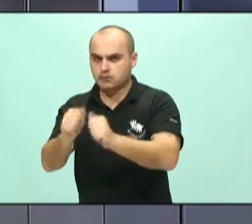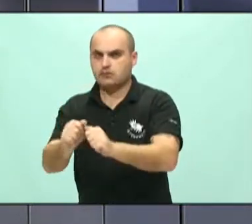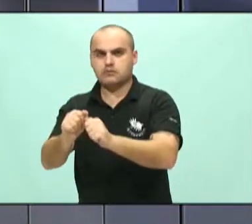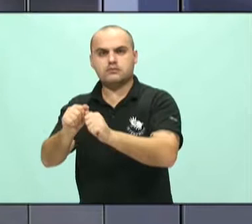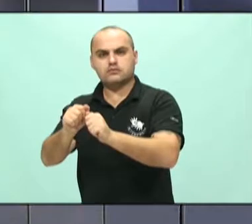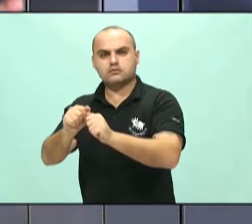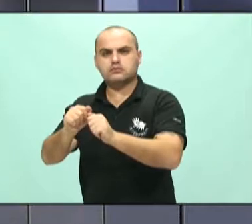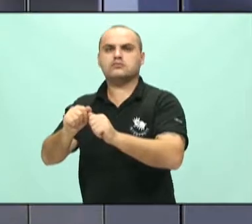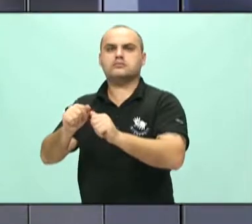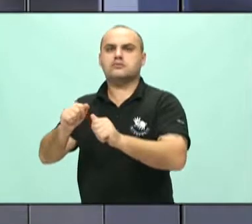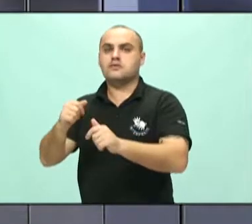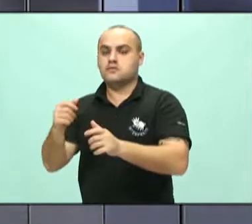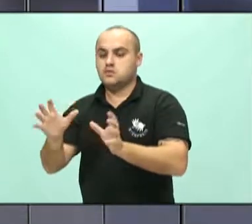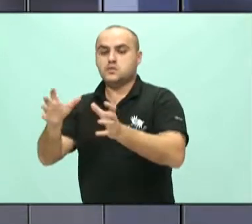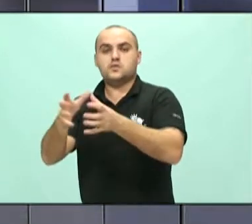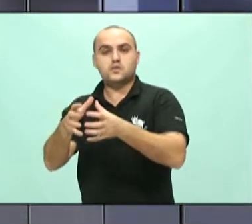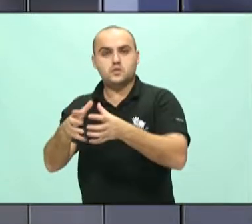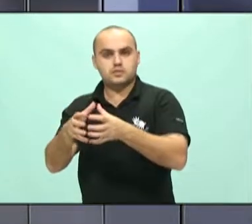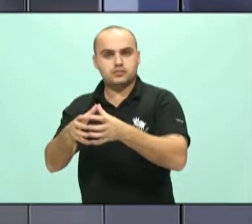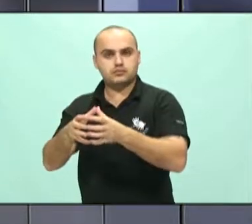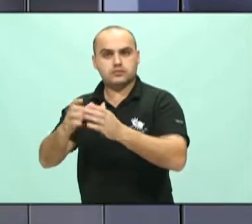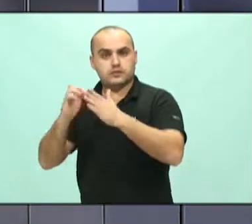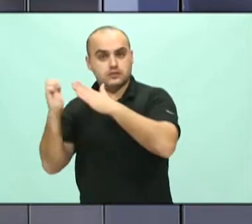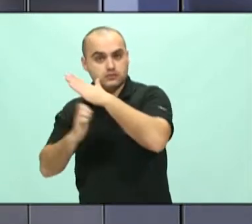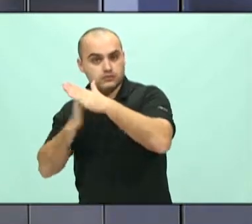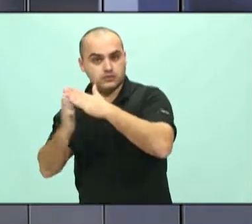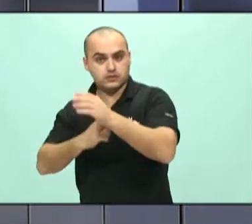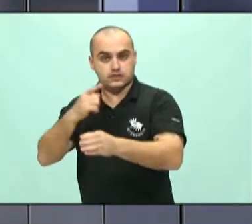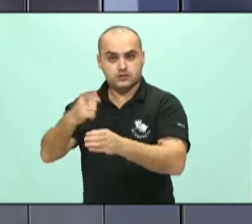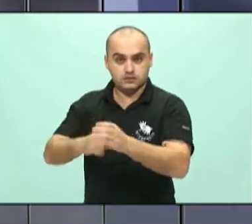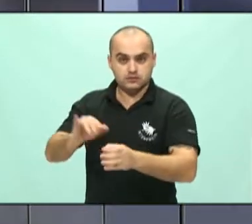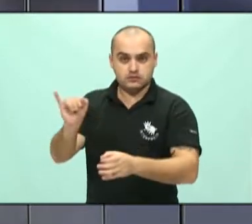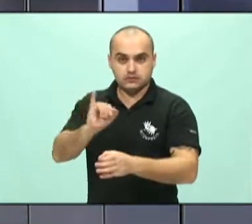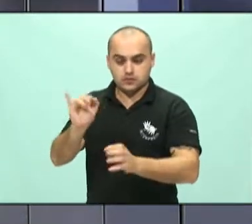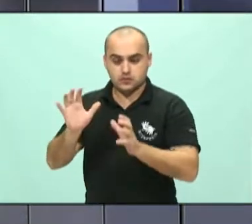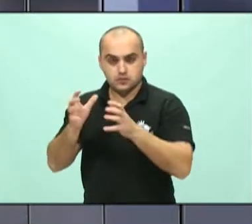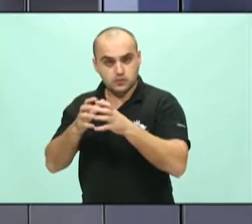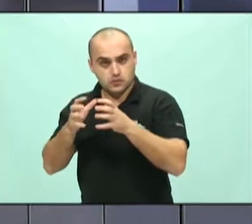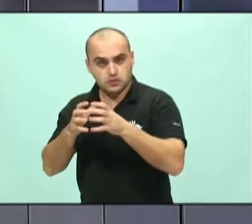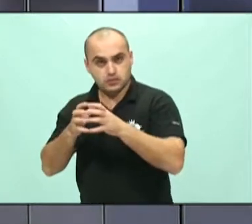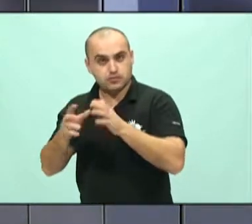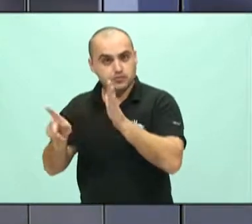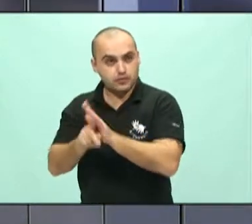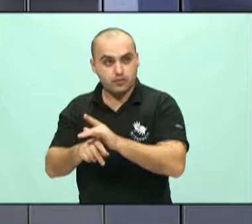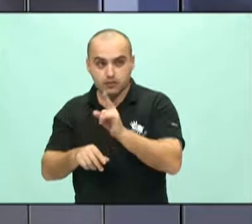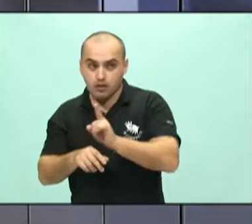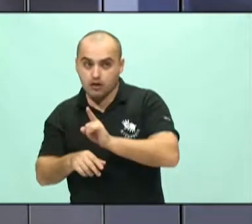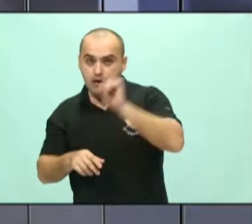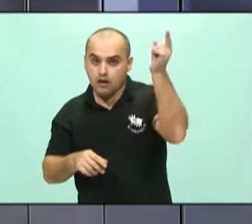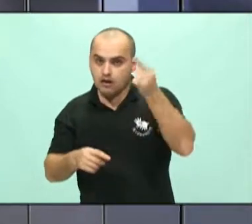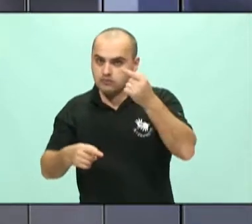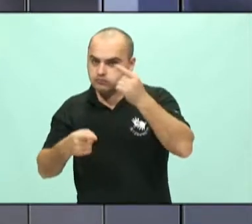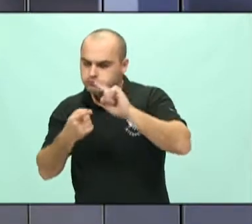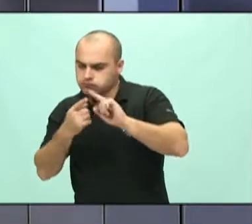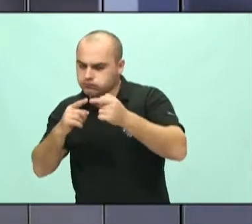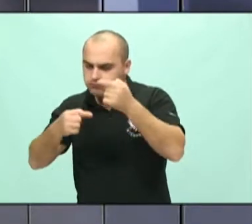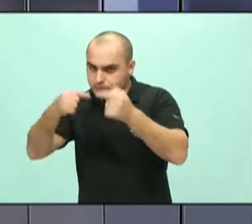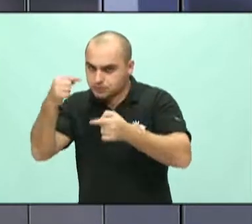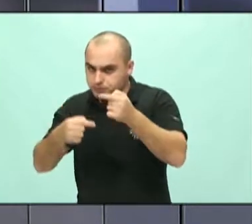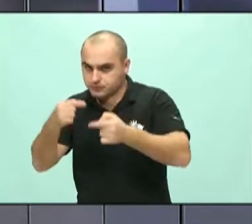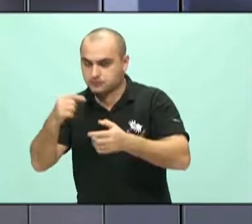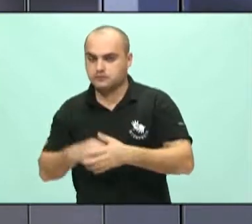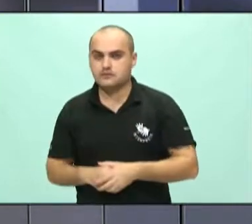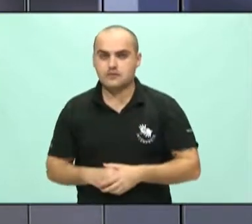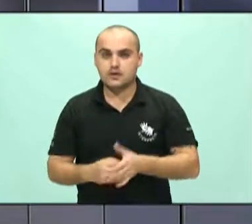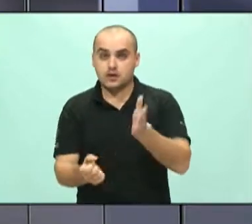acompanhando todo um grande grupo de empresários da cidade, de um comitê que foi formado para discutir esse tema. Houve a